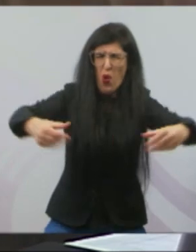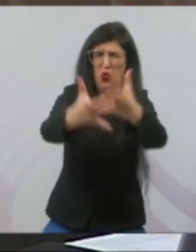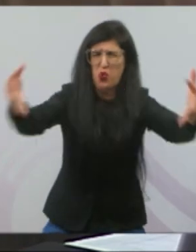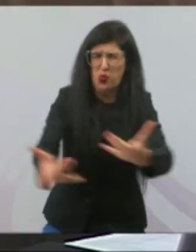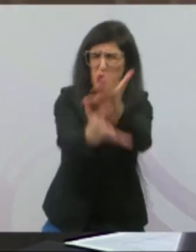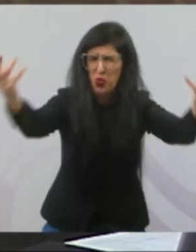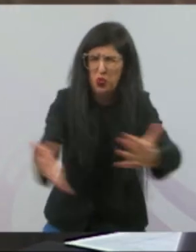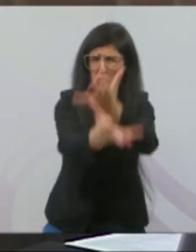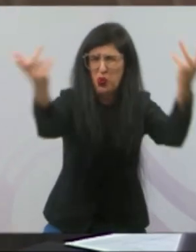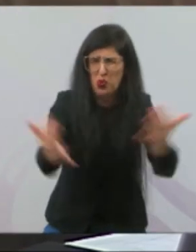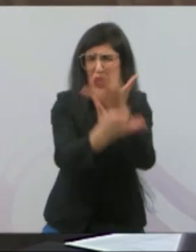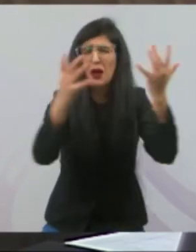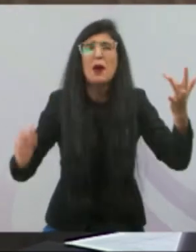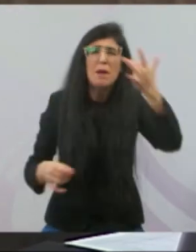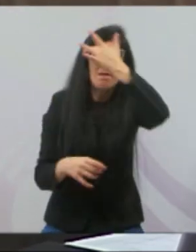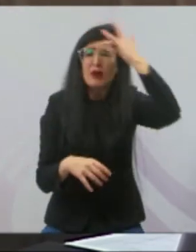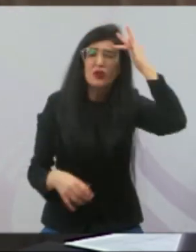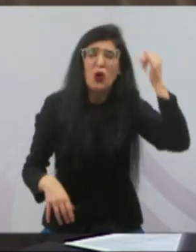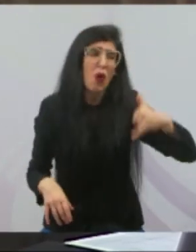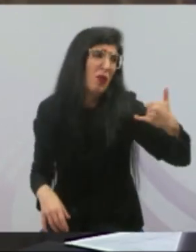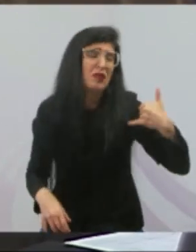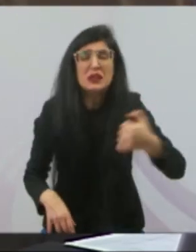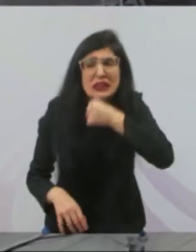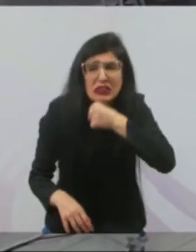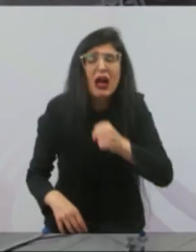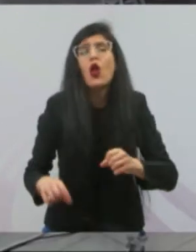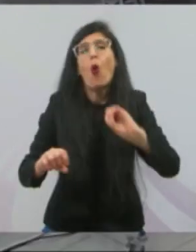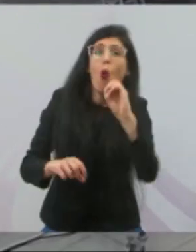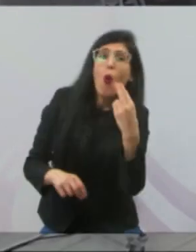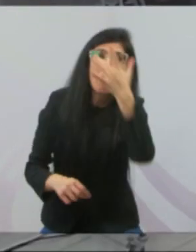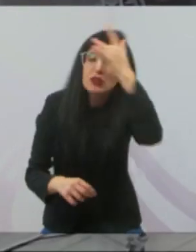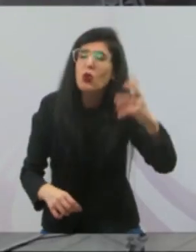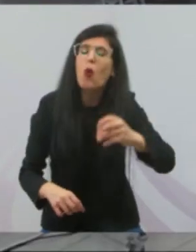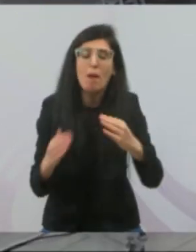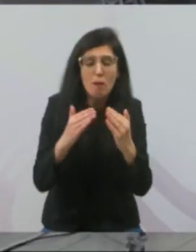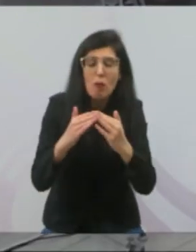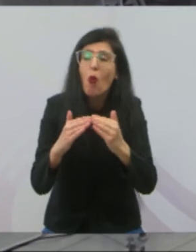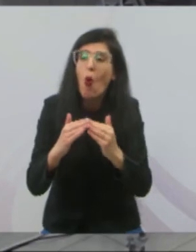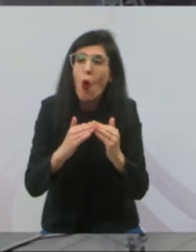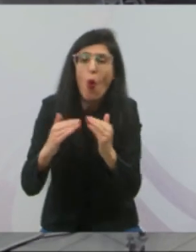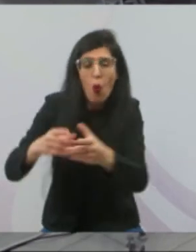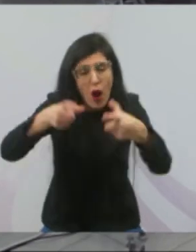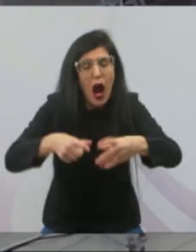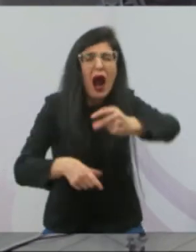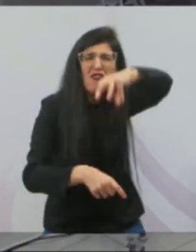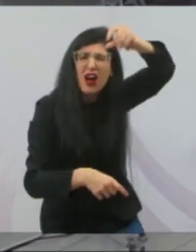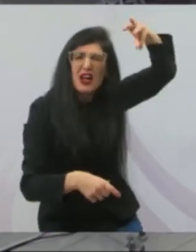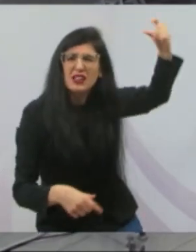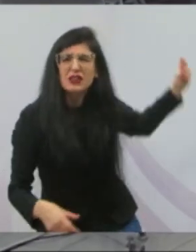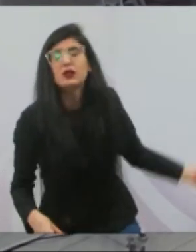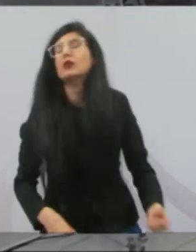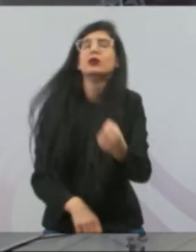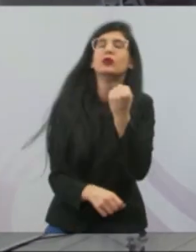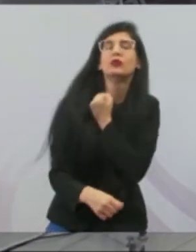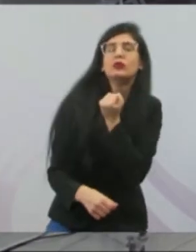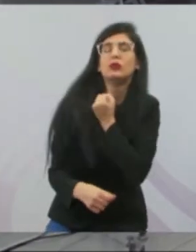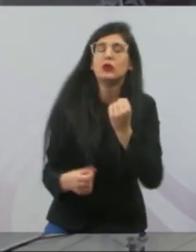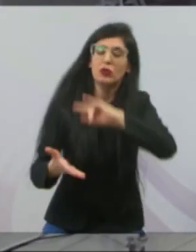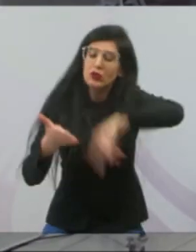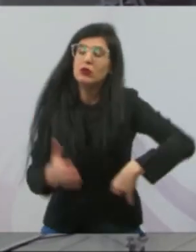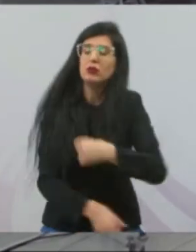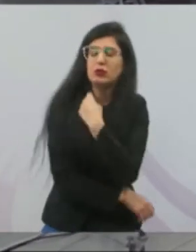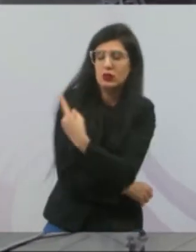Eu entendo que esse prazo, porque onde está a sede hoje, ela é emprestada pela prefeitura e é um